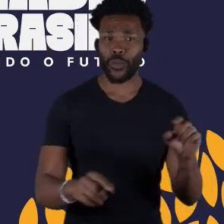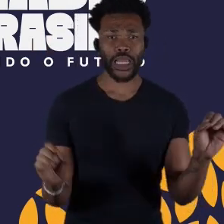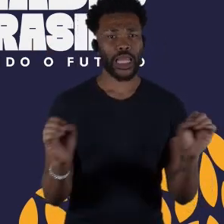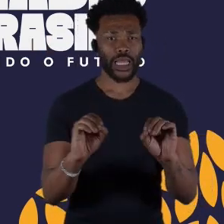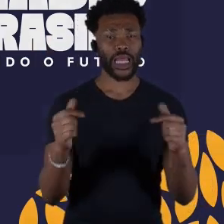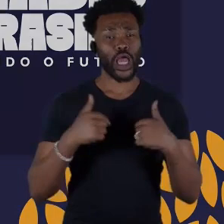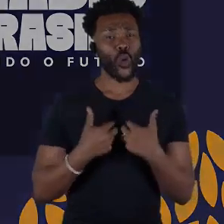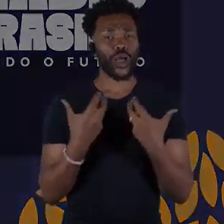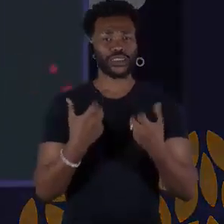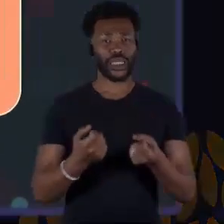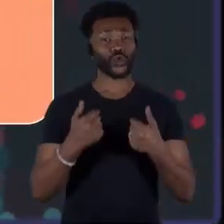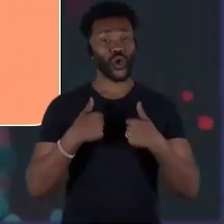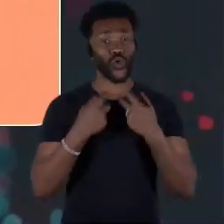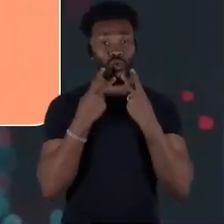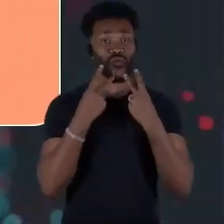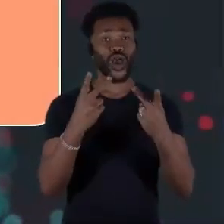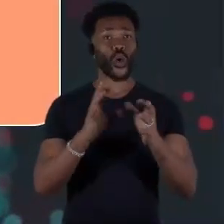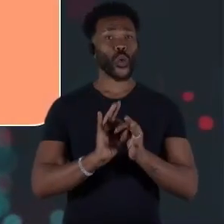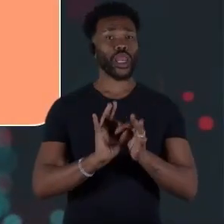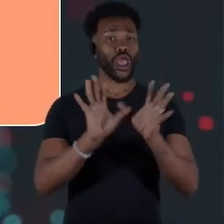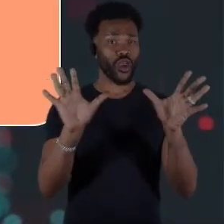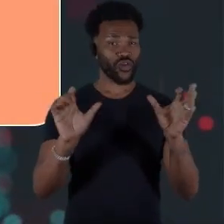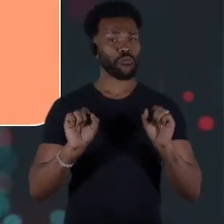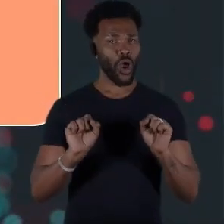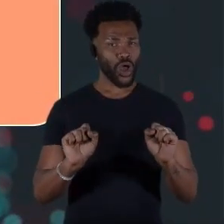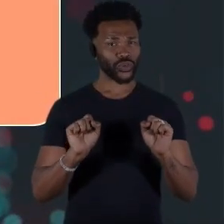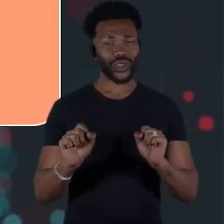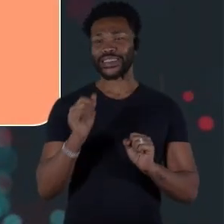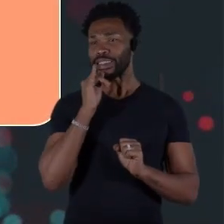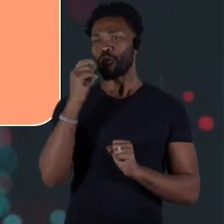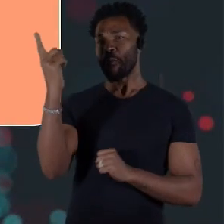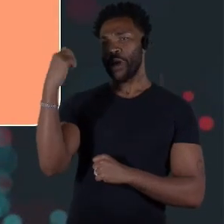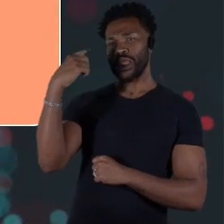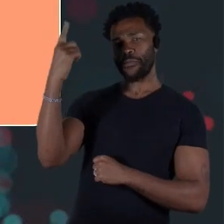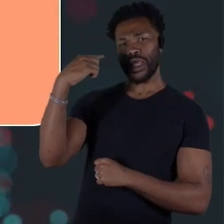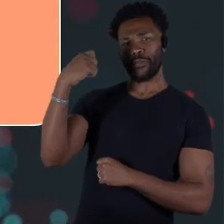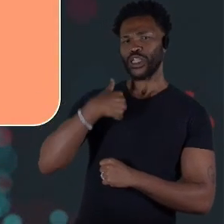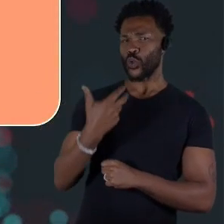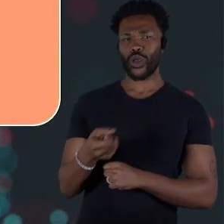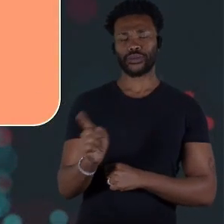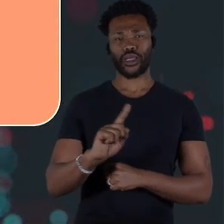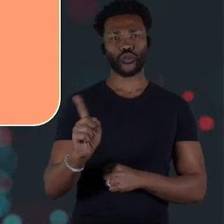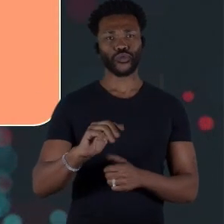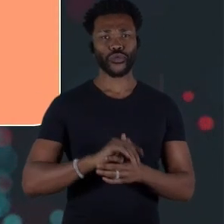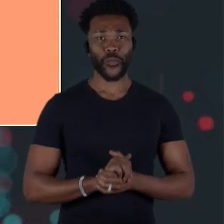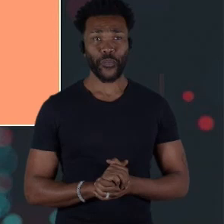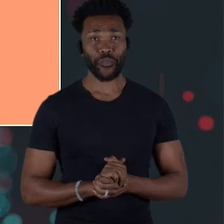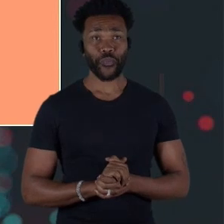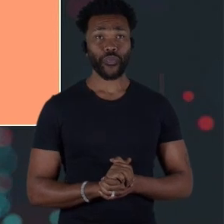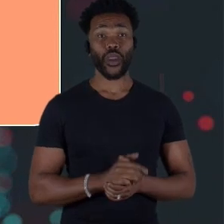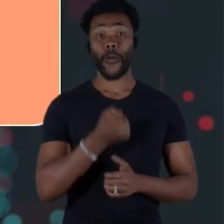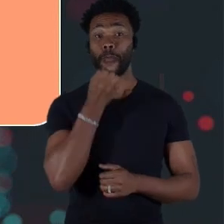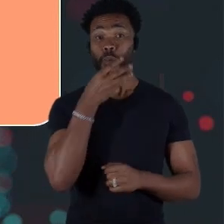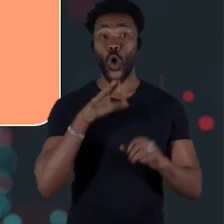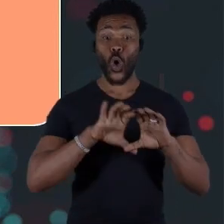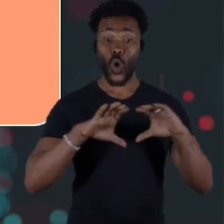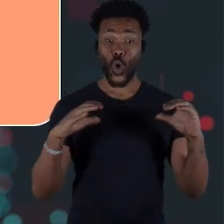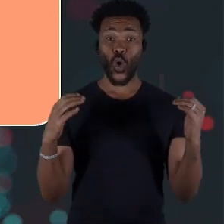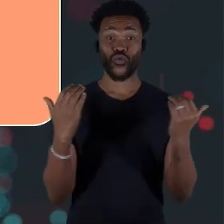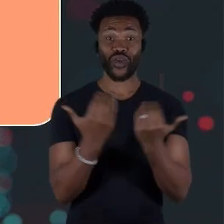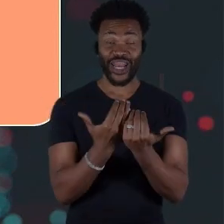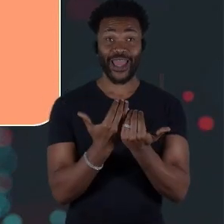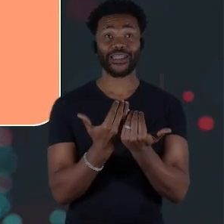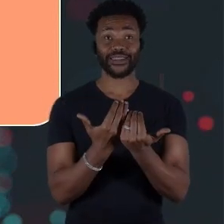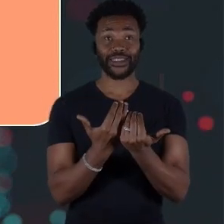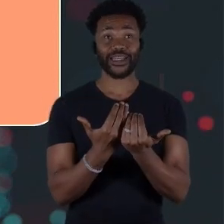aceito se ninguém vai dizer que eu tenho que dizer. E as boas conferências são aquelas